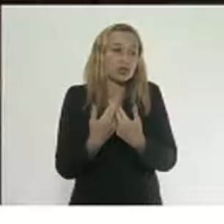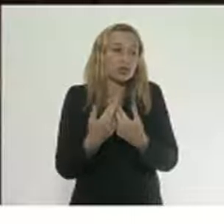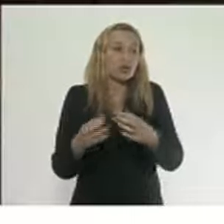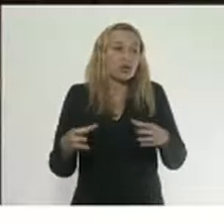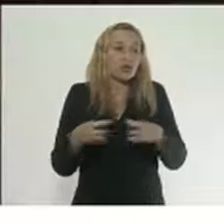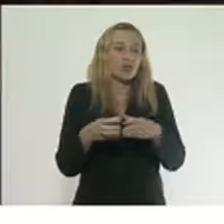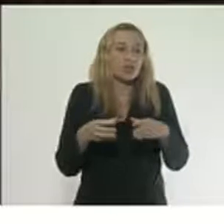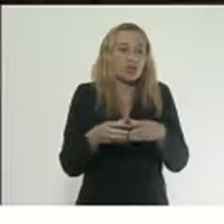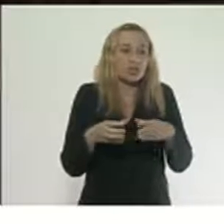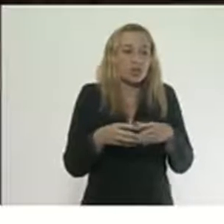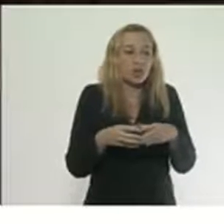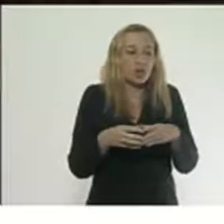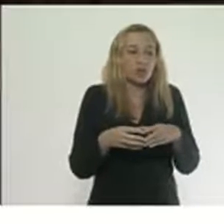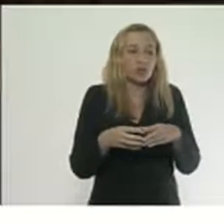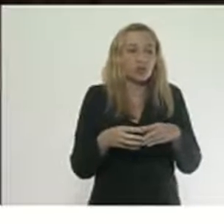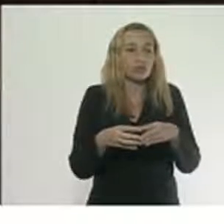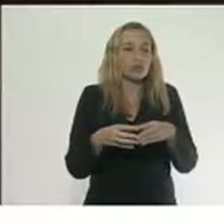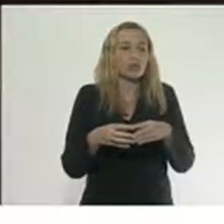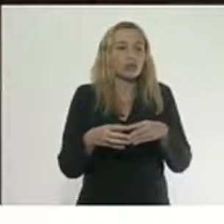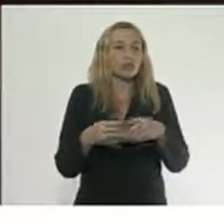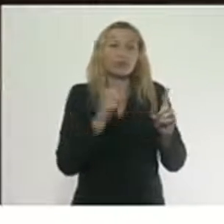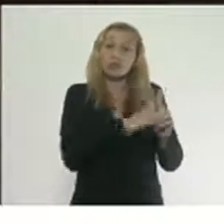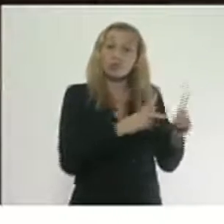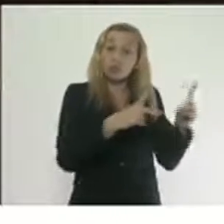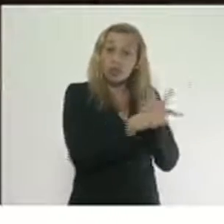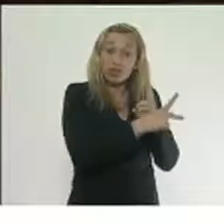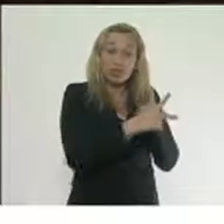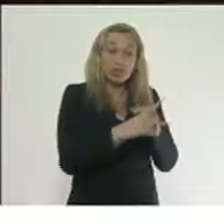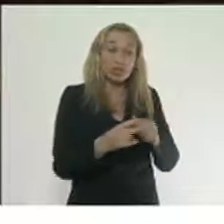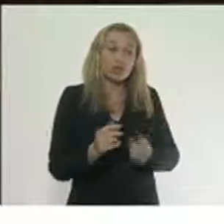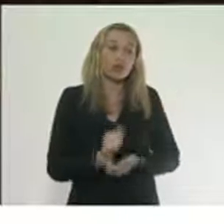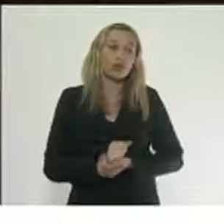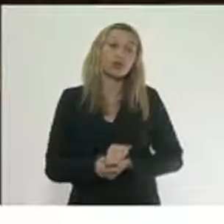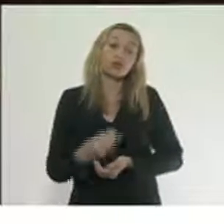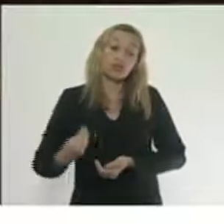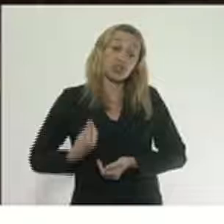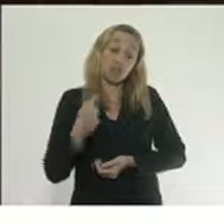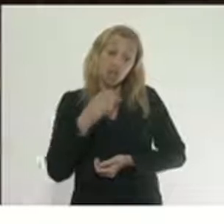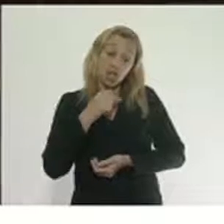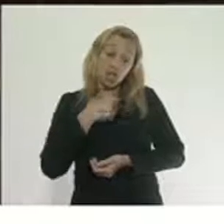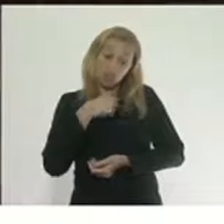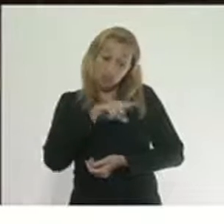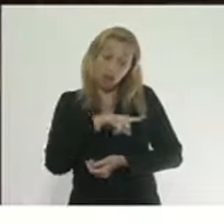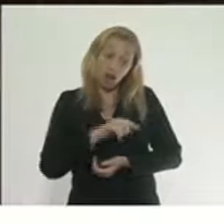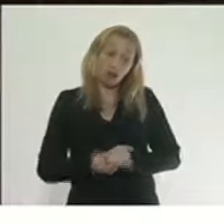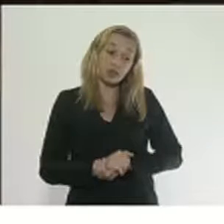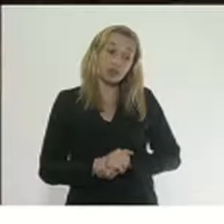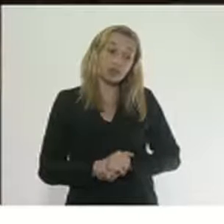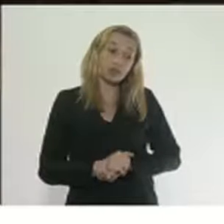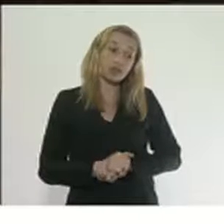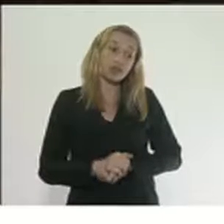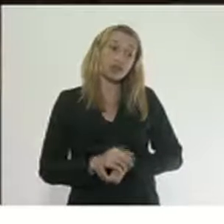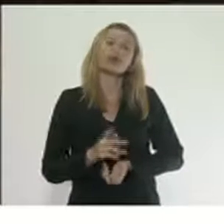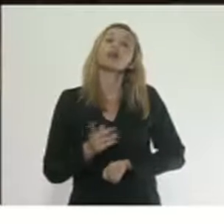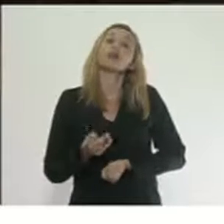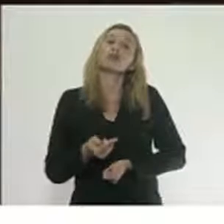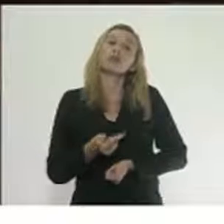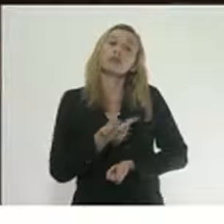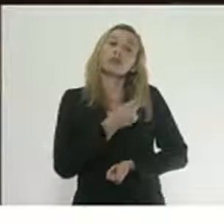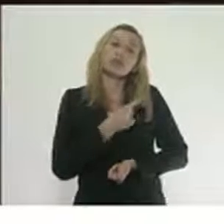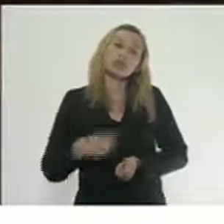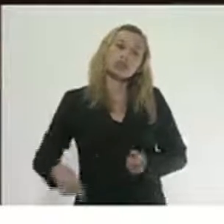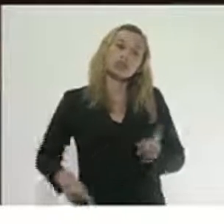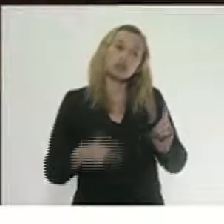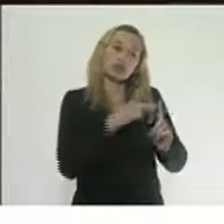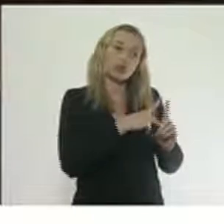Comissão Parlamentar de Inquérito sobre o Rio Previdência, onde estava presente exatamente o presidente do Rio Previdência, e